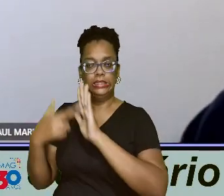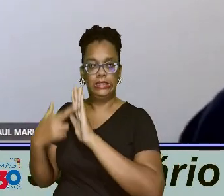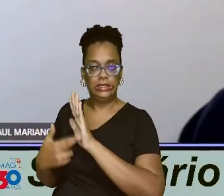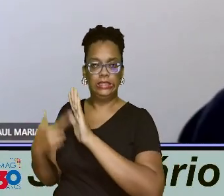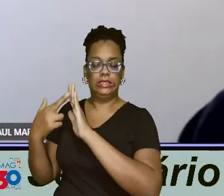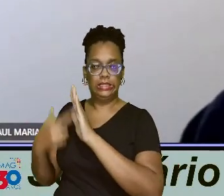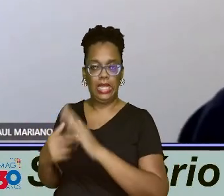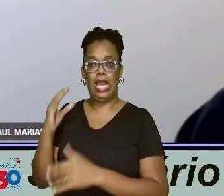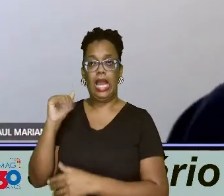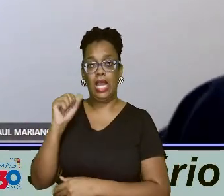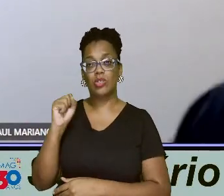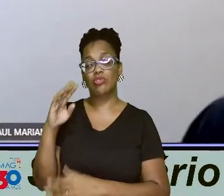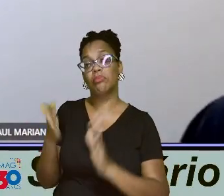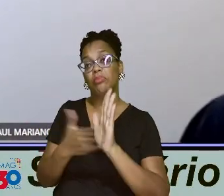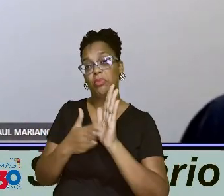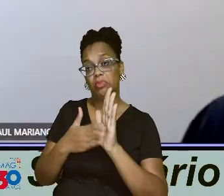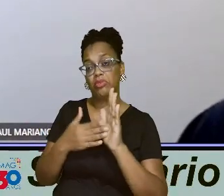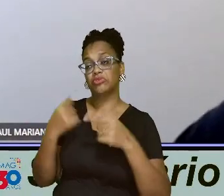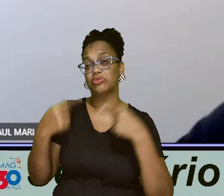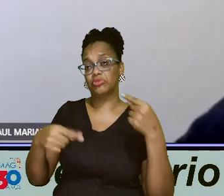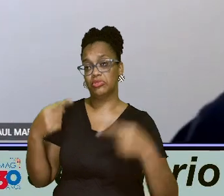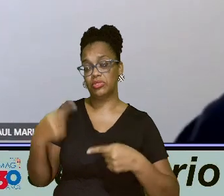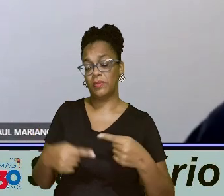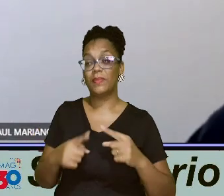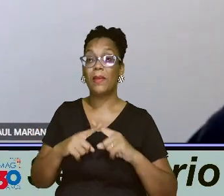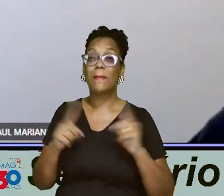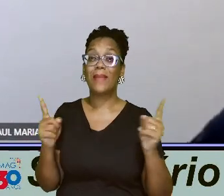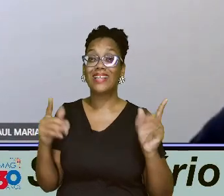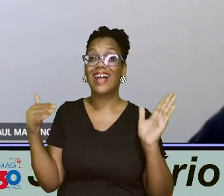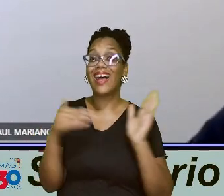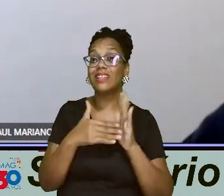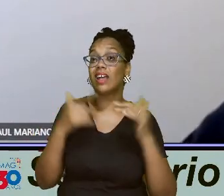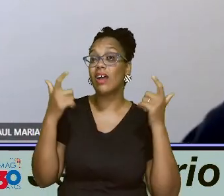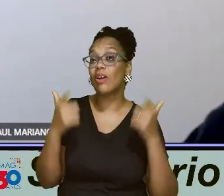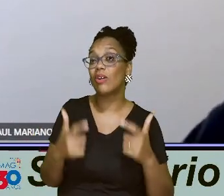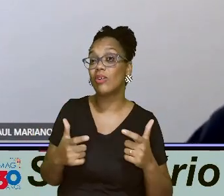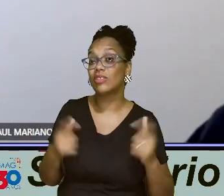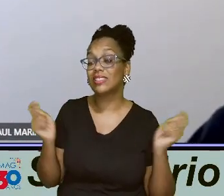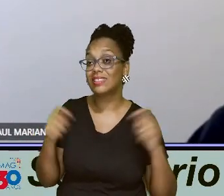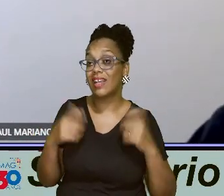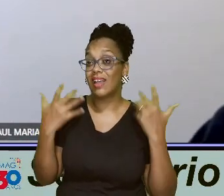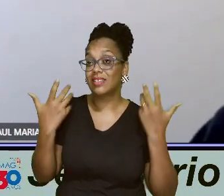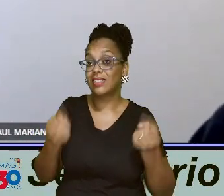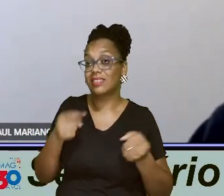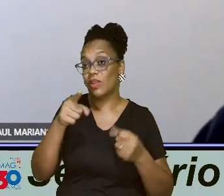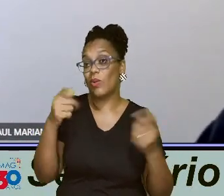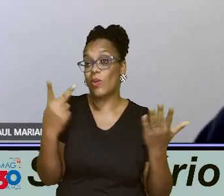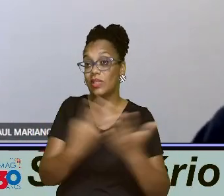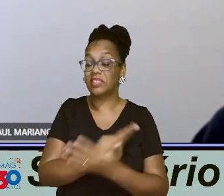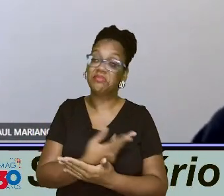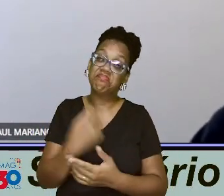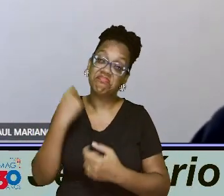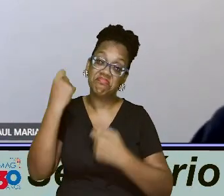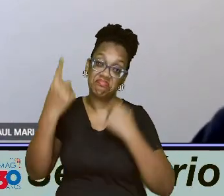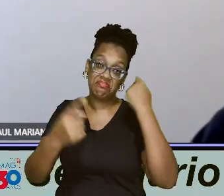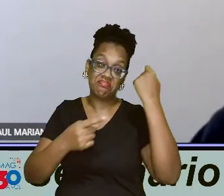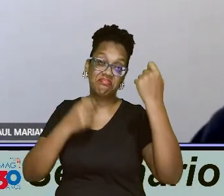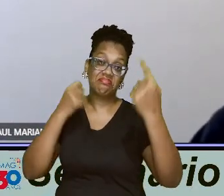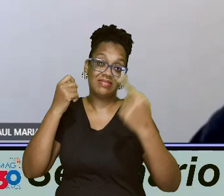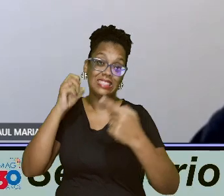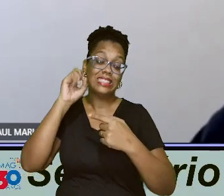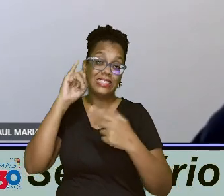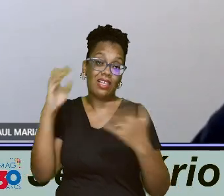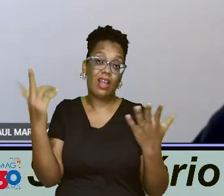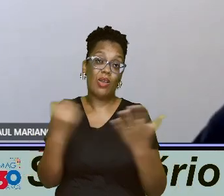caso propôs essa discussão. Mas até onde nós podemos aceitar que isso aconteça, eventualmente, se isso